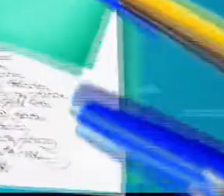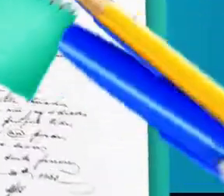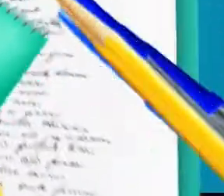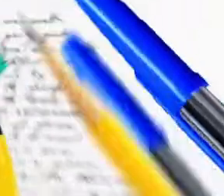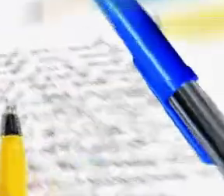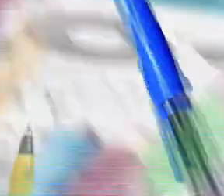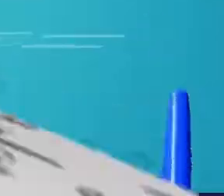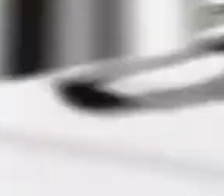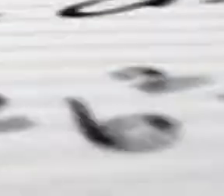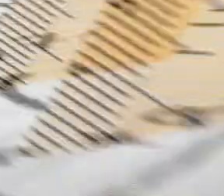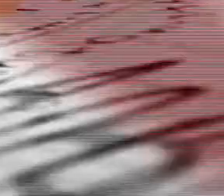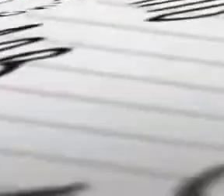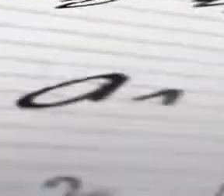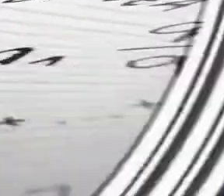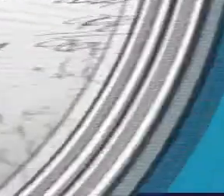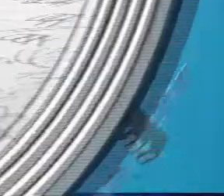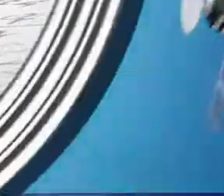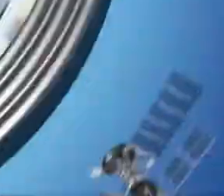Música